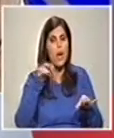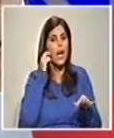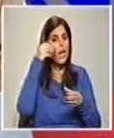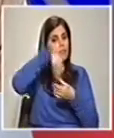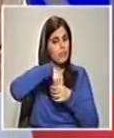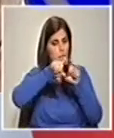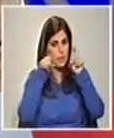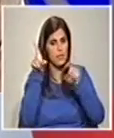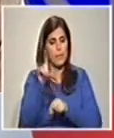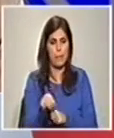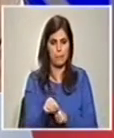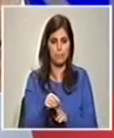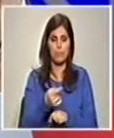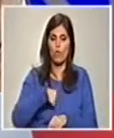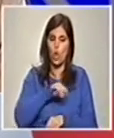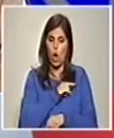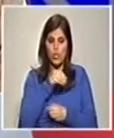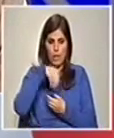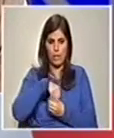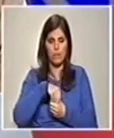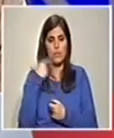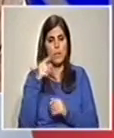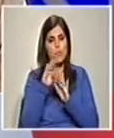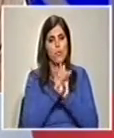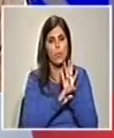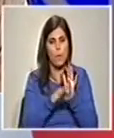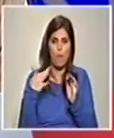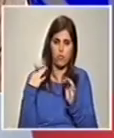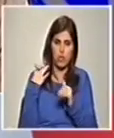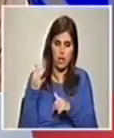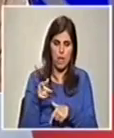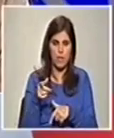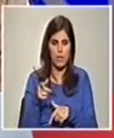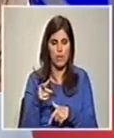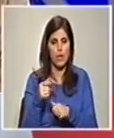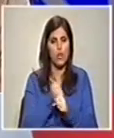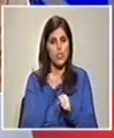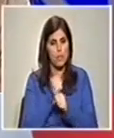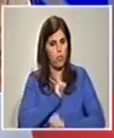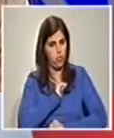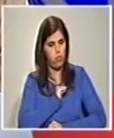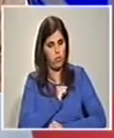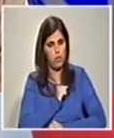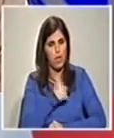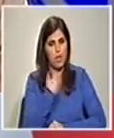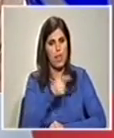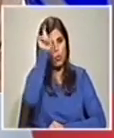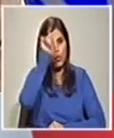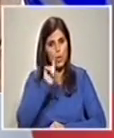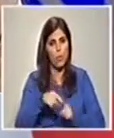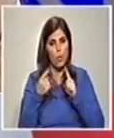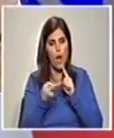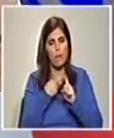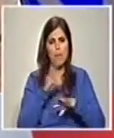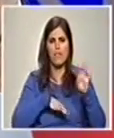das empresas. Nós, internamente, temos um programa de voluntariado e, portanto, aos trabalhadores da Microsoft é dado um dia por ano especificamente para